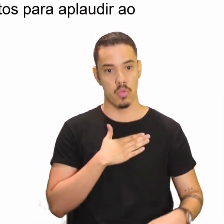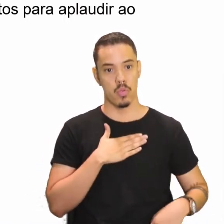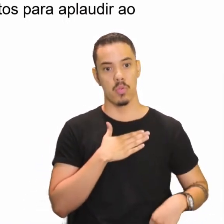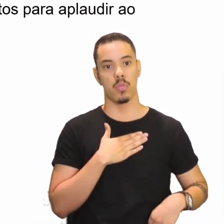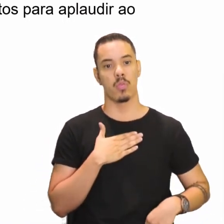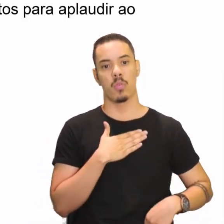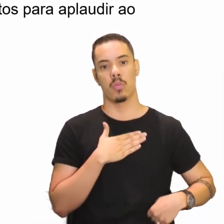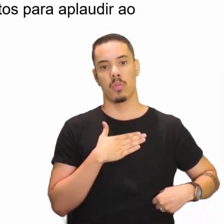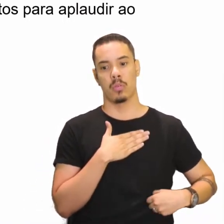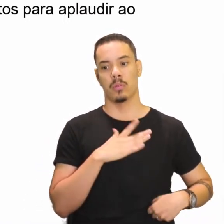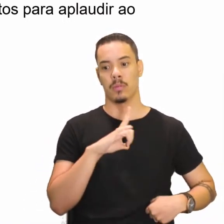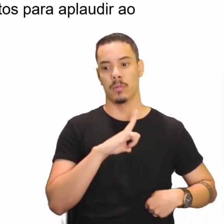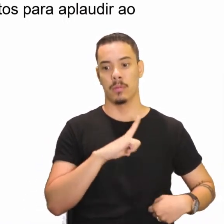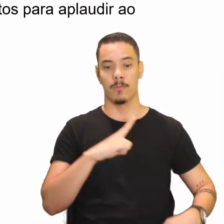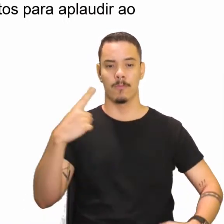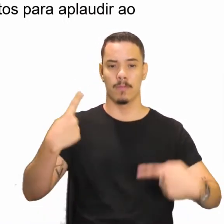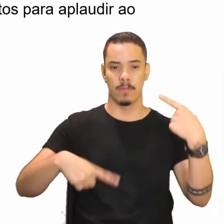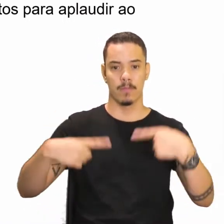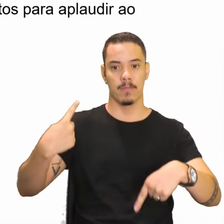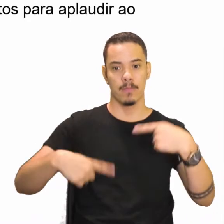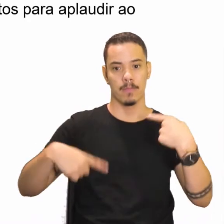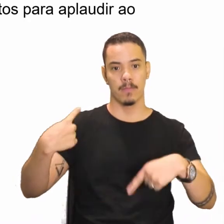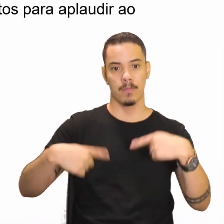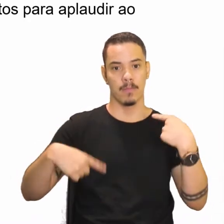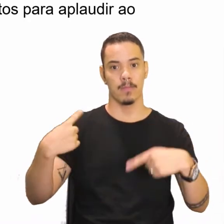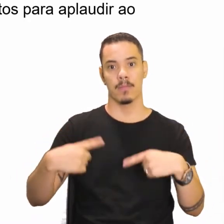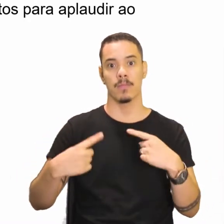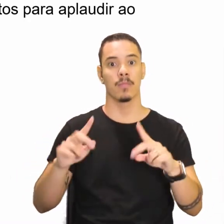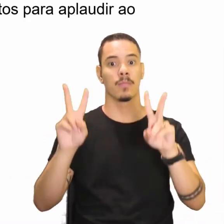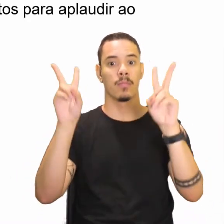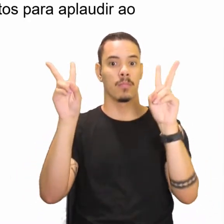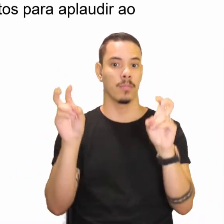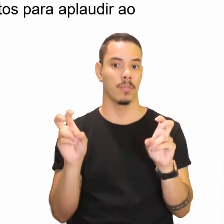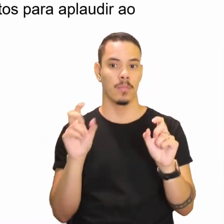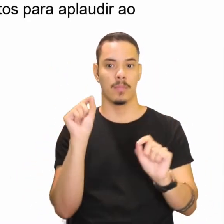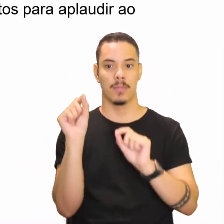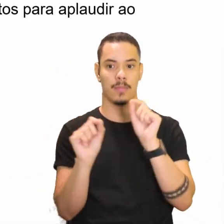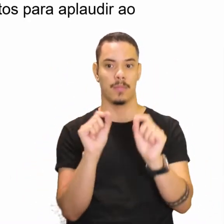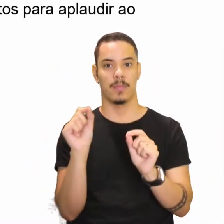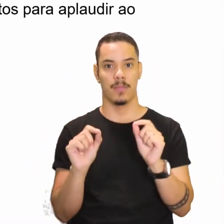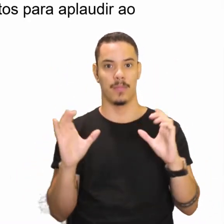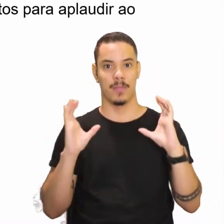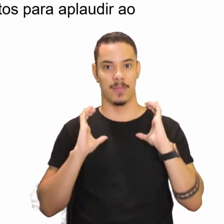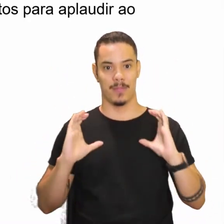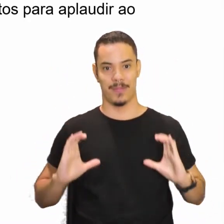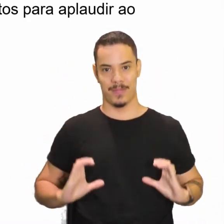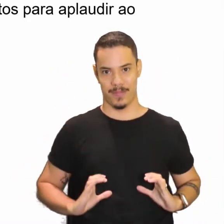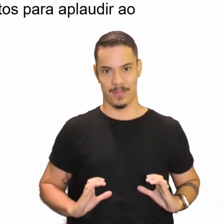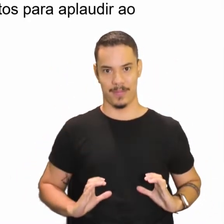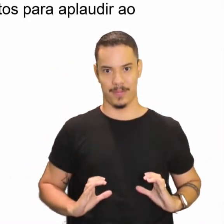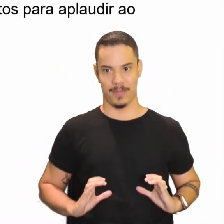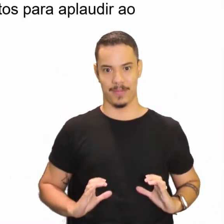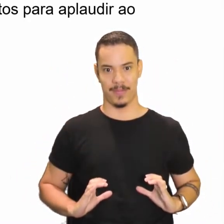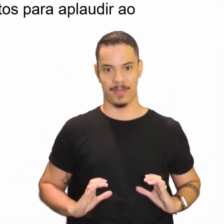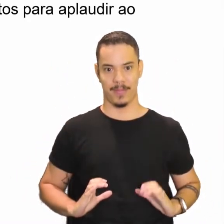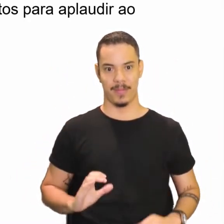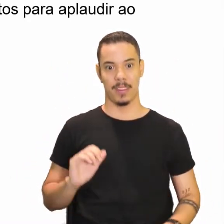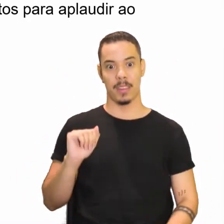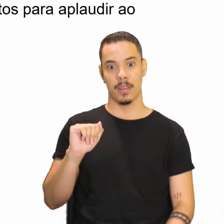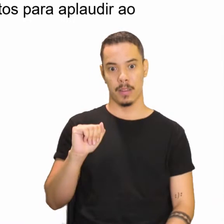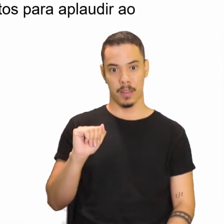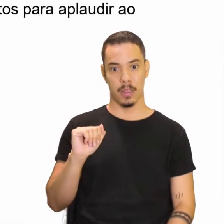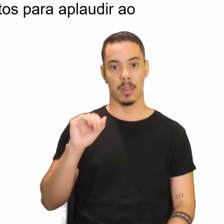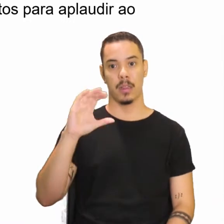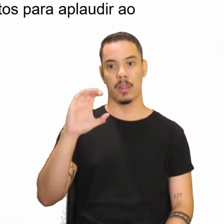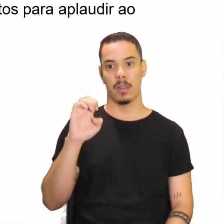gosto muito de discutir acerca de questões relativas à cidadania. Então, como é